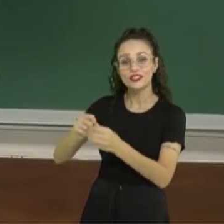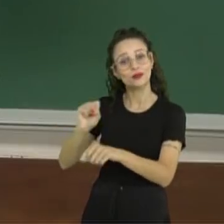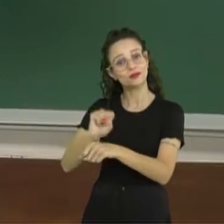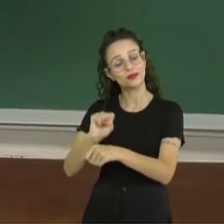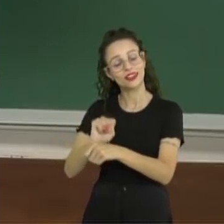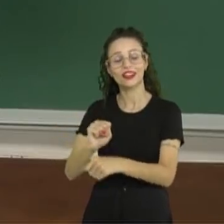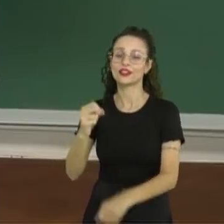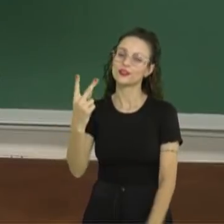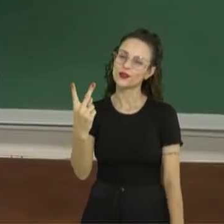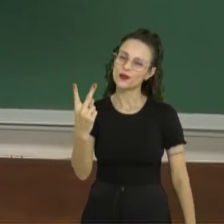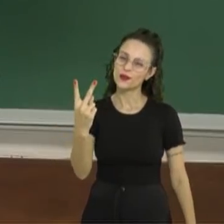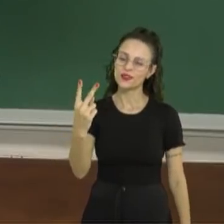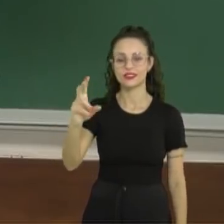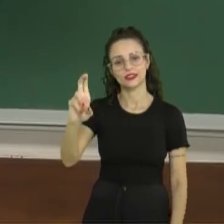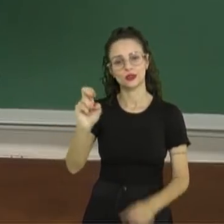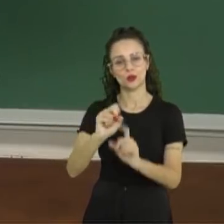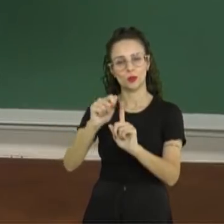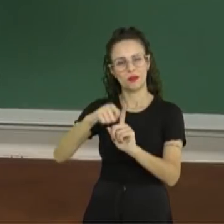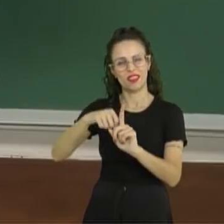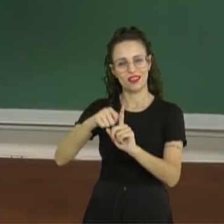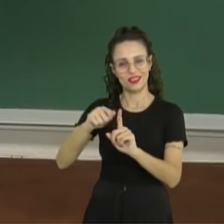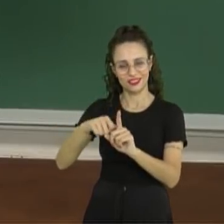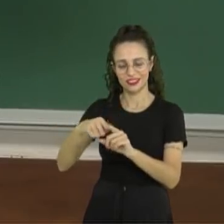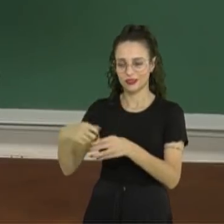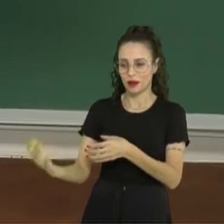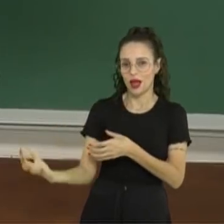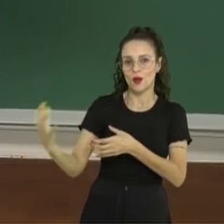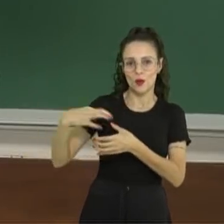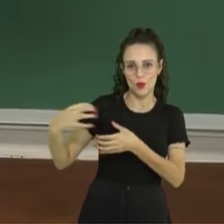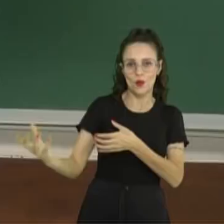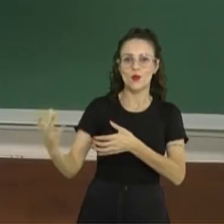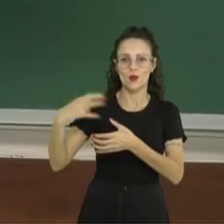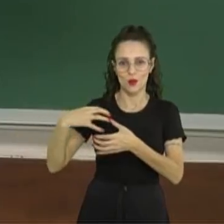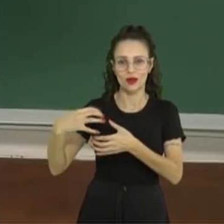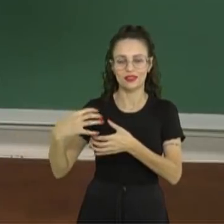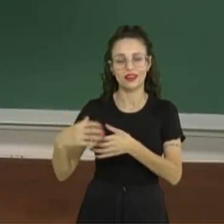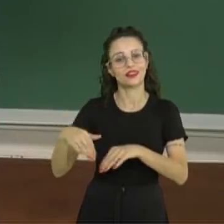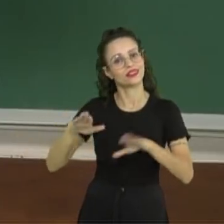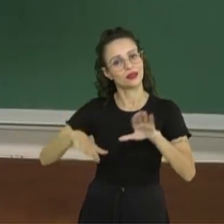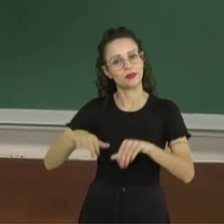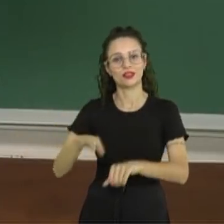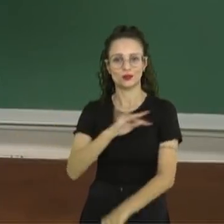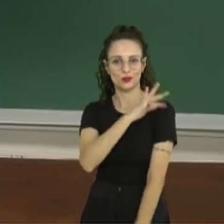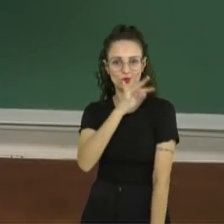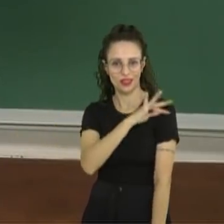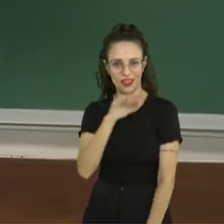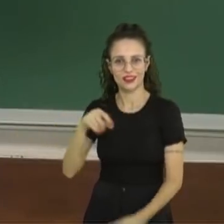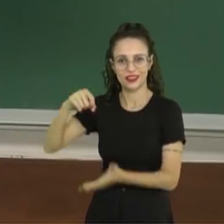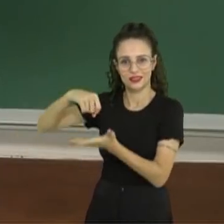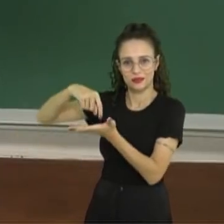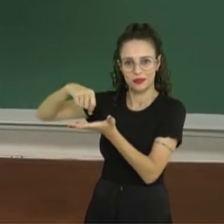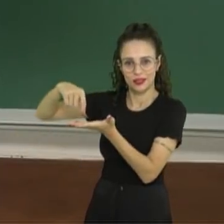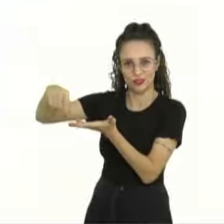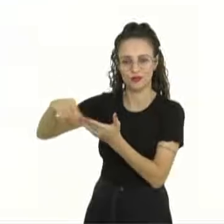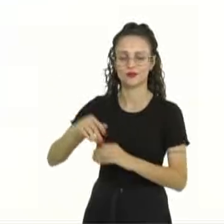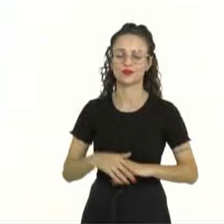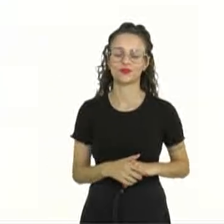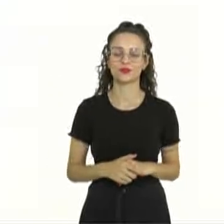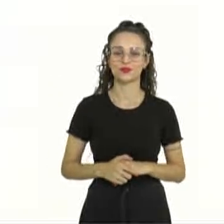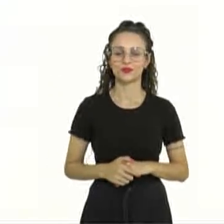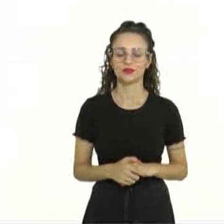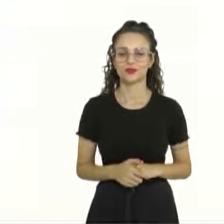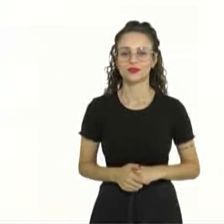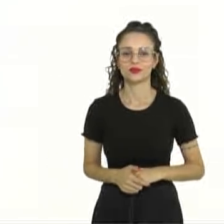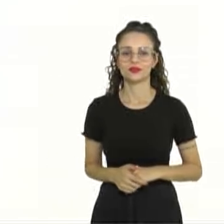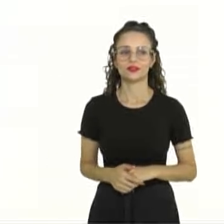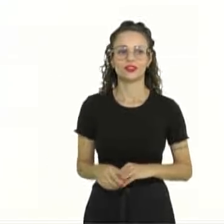3 meses, 5, né? 5 meses para colher, dependendo do tipo de técnica de plantio. Ok? Aqui você